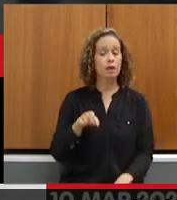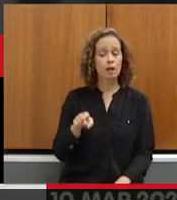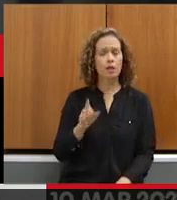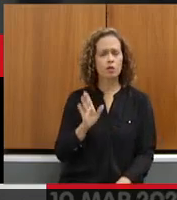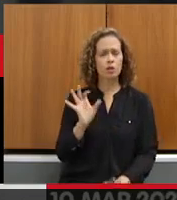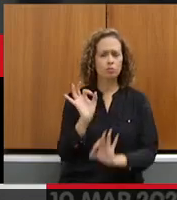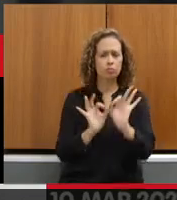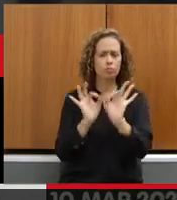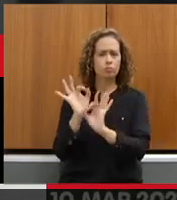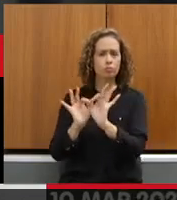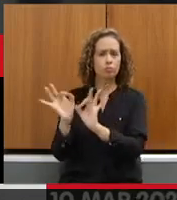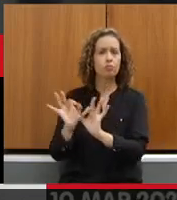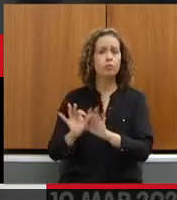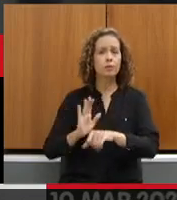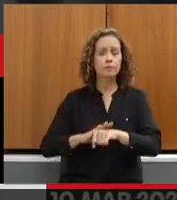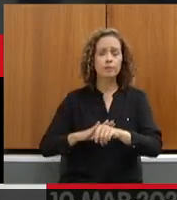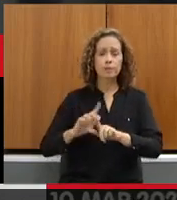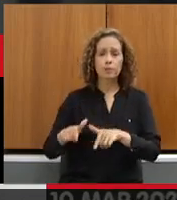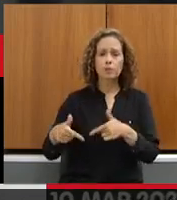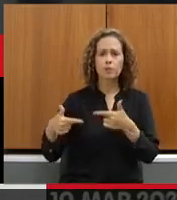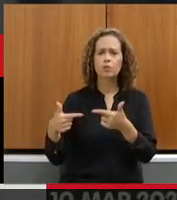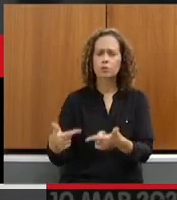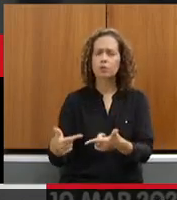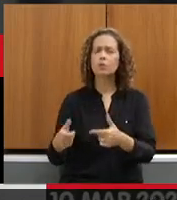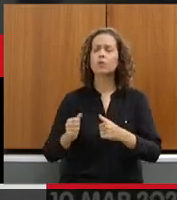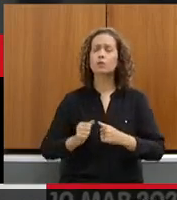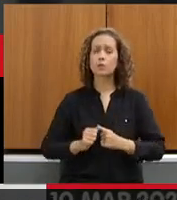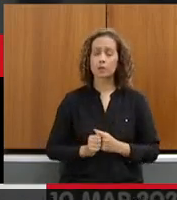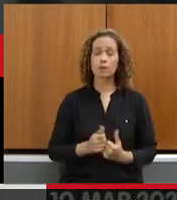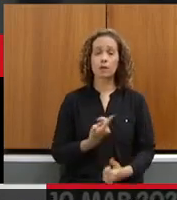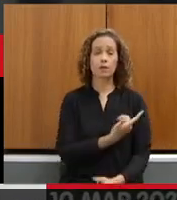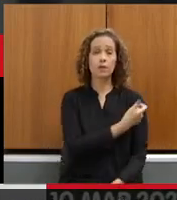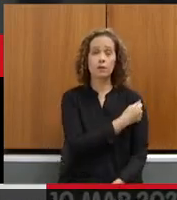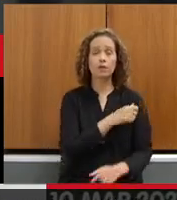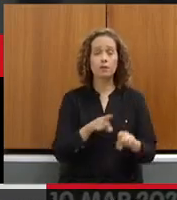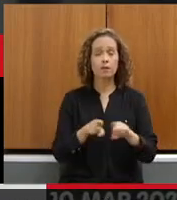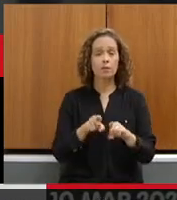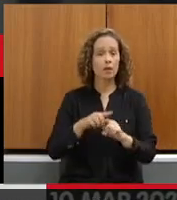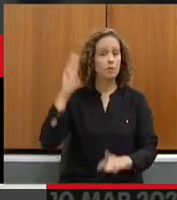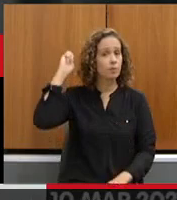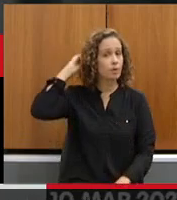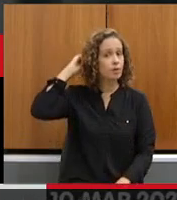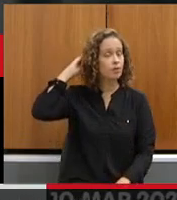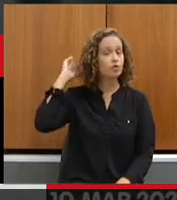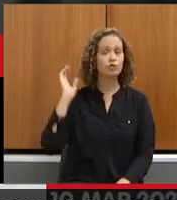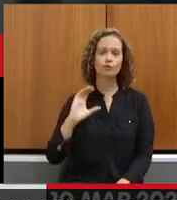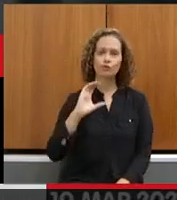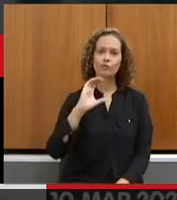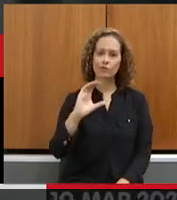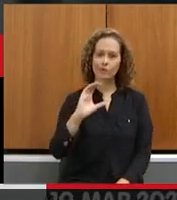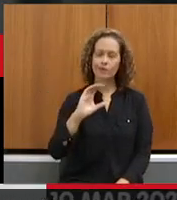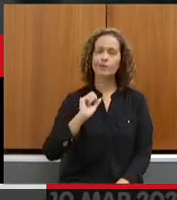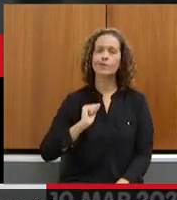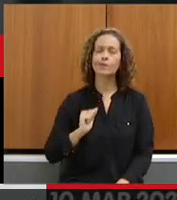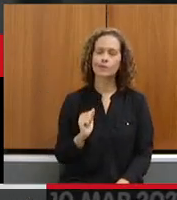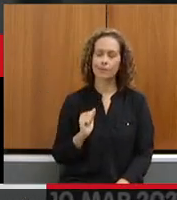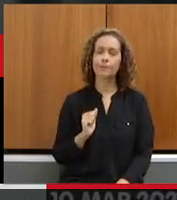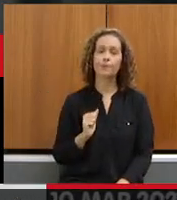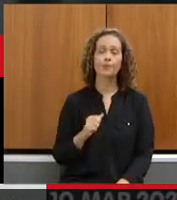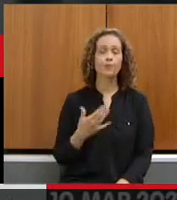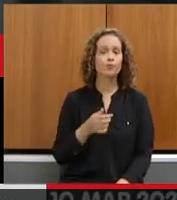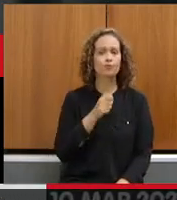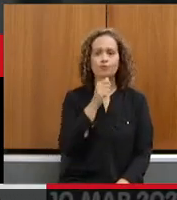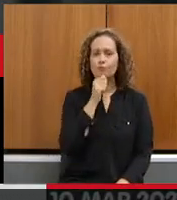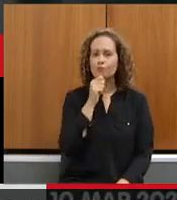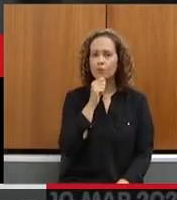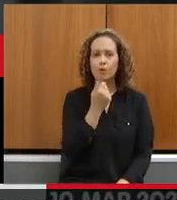sua estruturação para produzir e por para poder produzir a vacina da meningite C na sua Plenitude ela ainda não